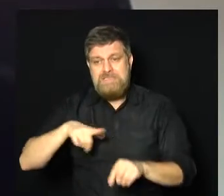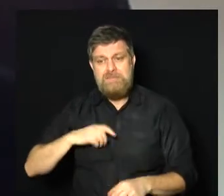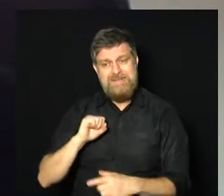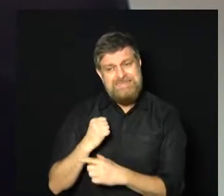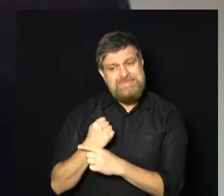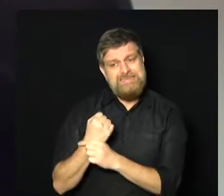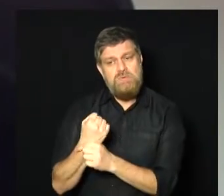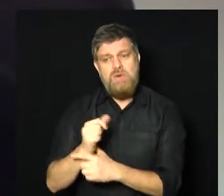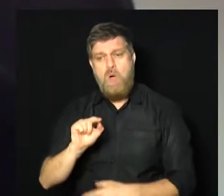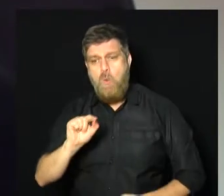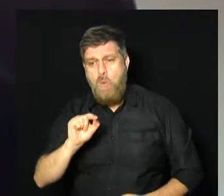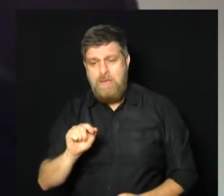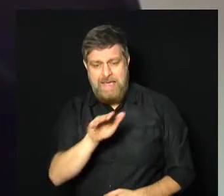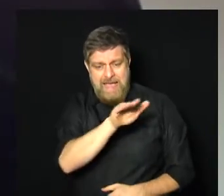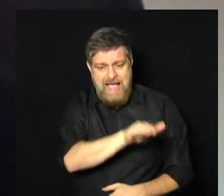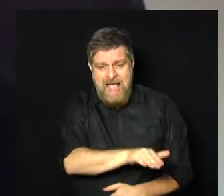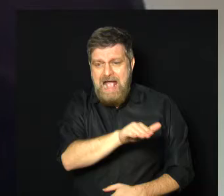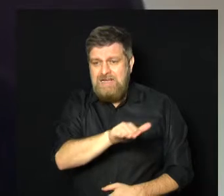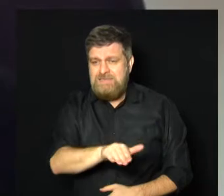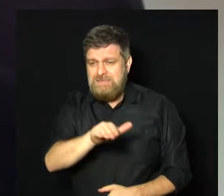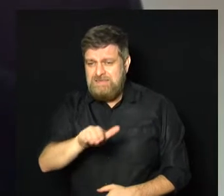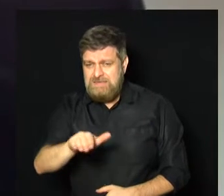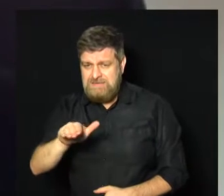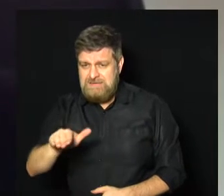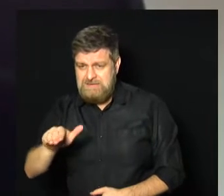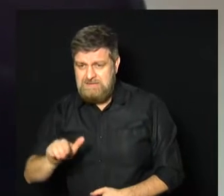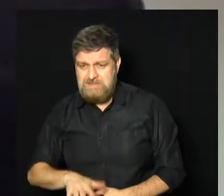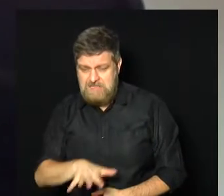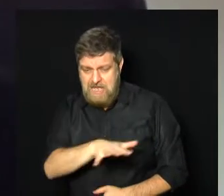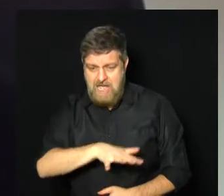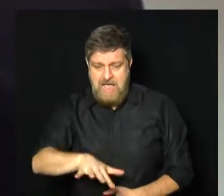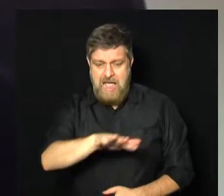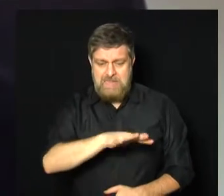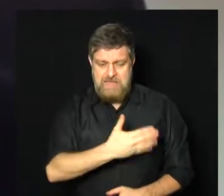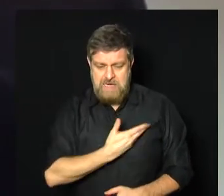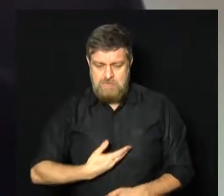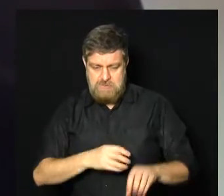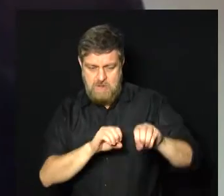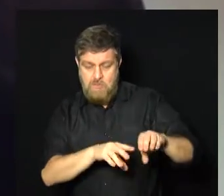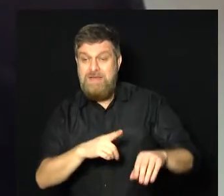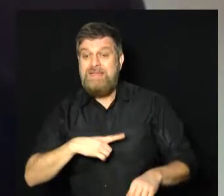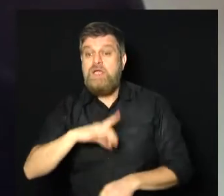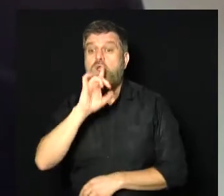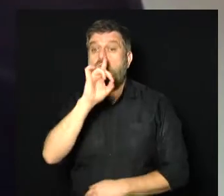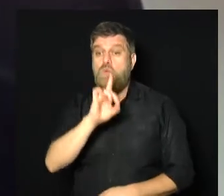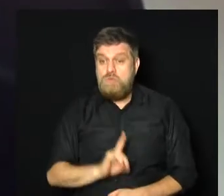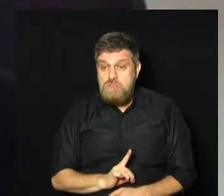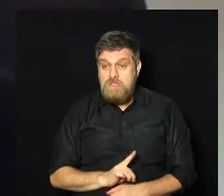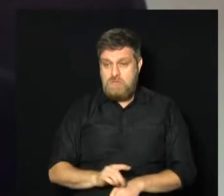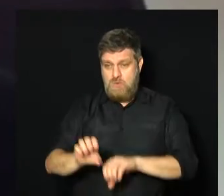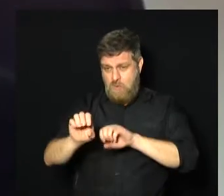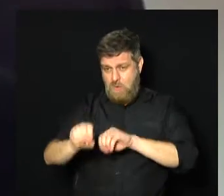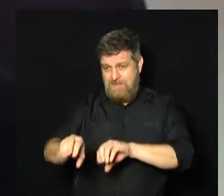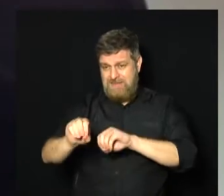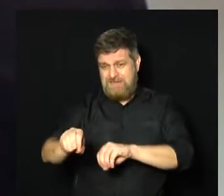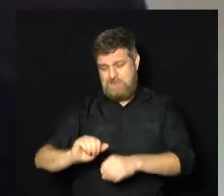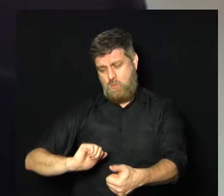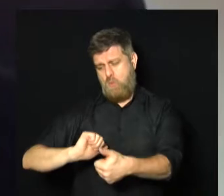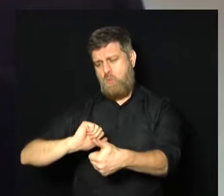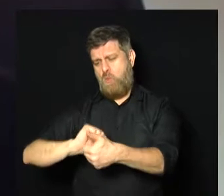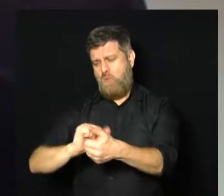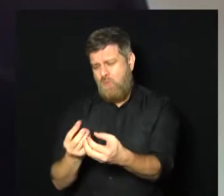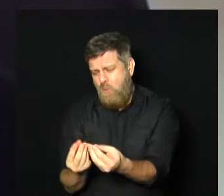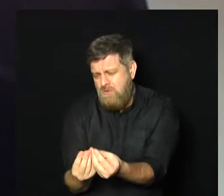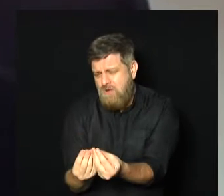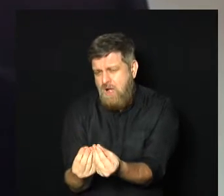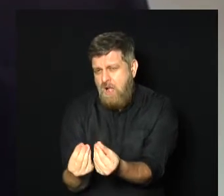nossas crianças, as crianças que vão para a educação pública, possam ter o direito a uma educação pública de qualidade e,